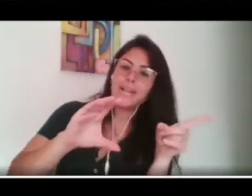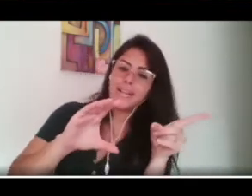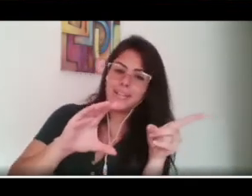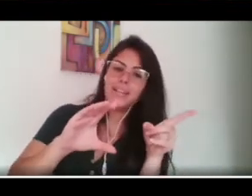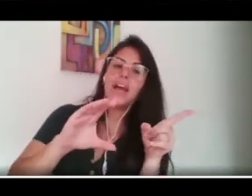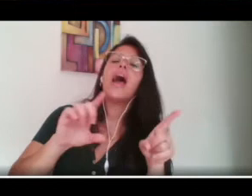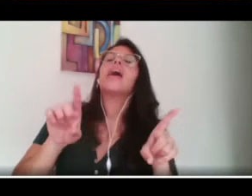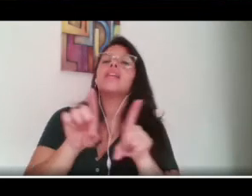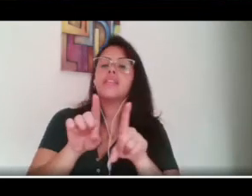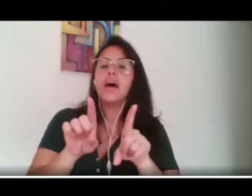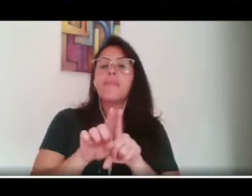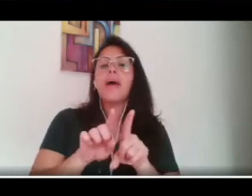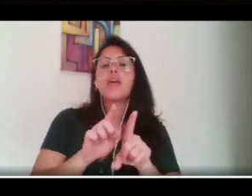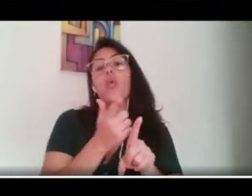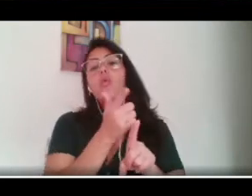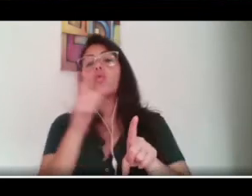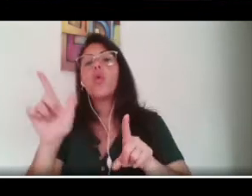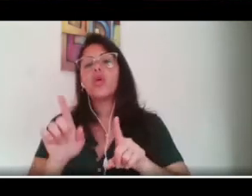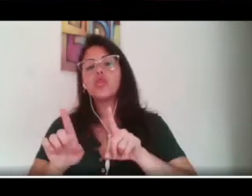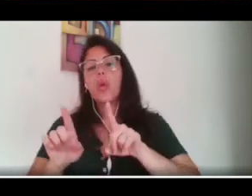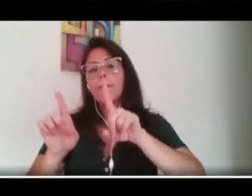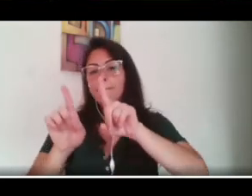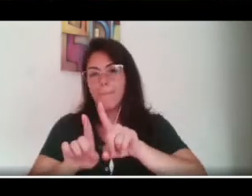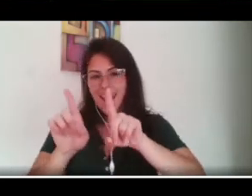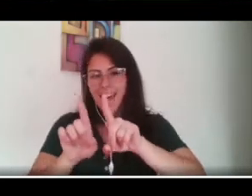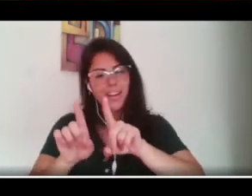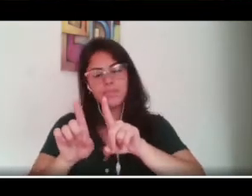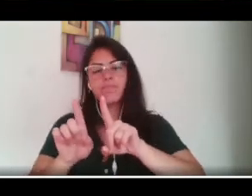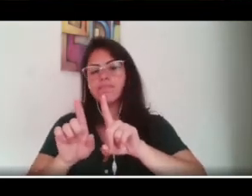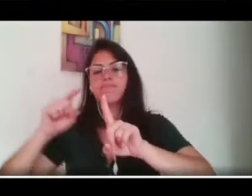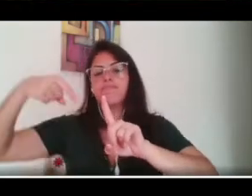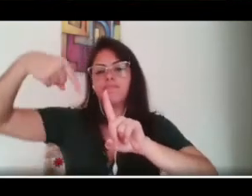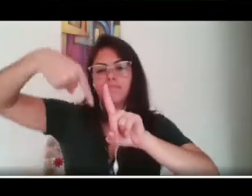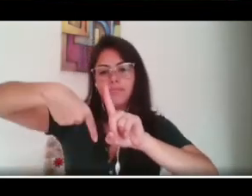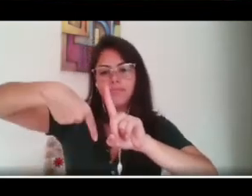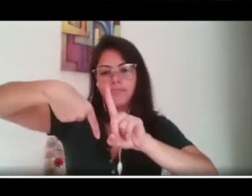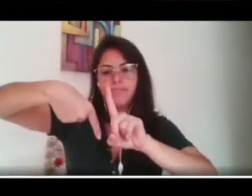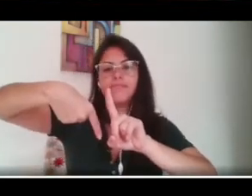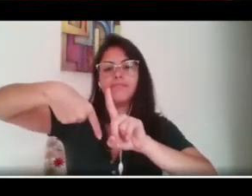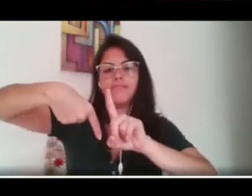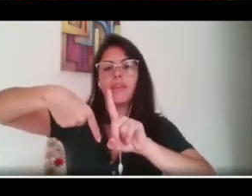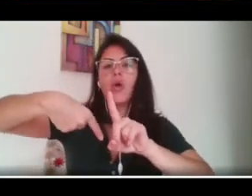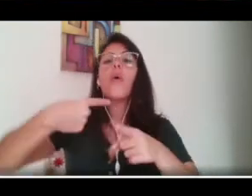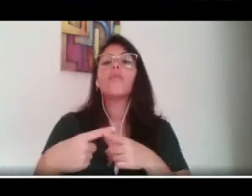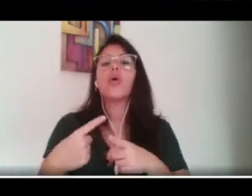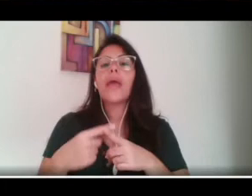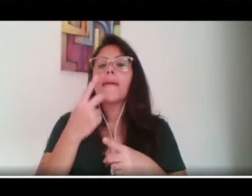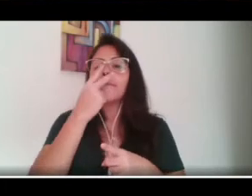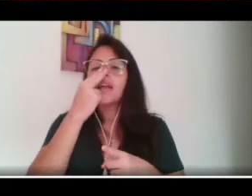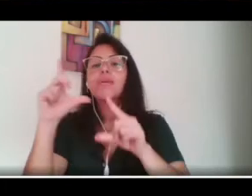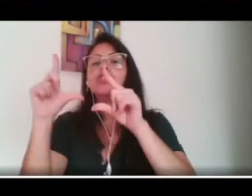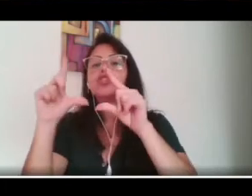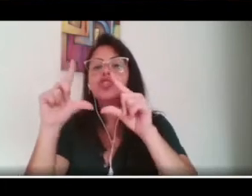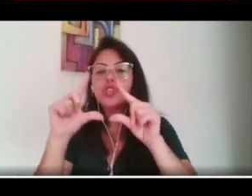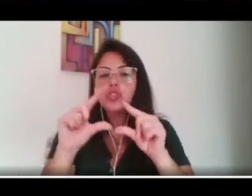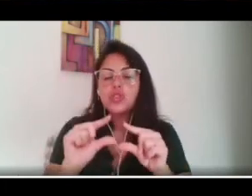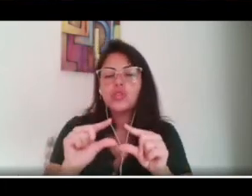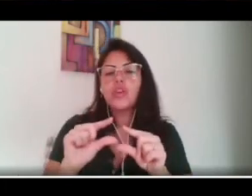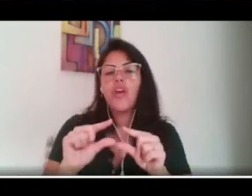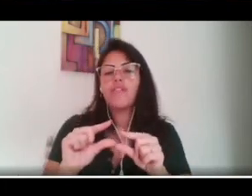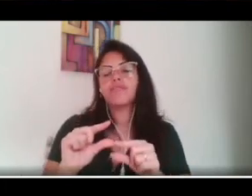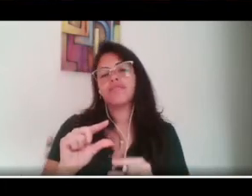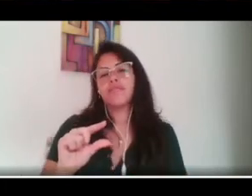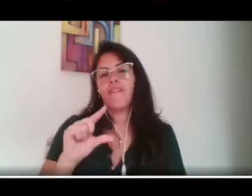paralela à velocidade está no sentido oposto à velocidade, para diminuir o módulo da velocidade. Então, isso aqui é uma coisa que a gente